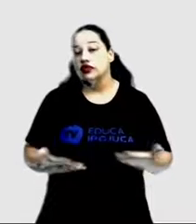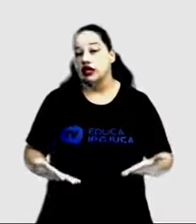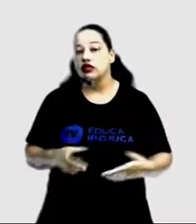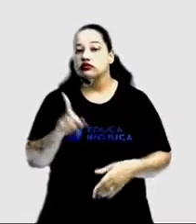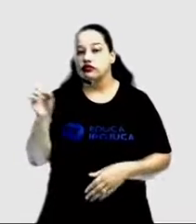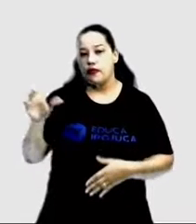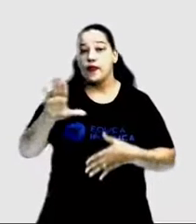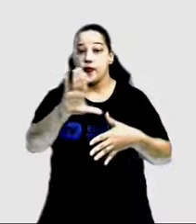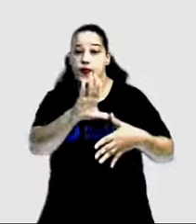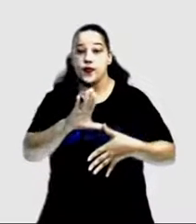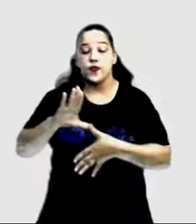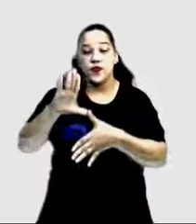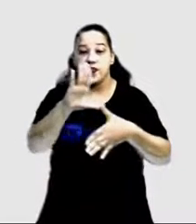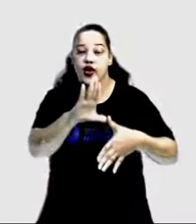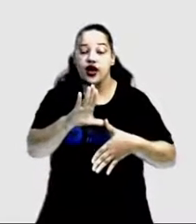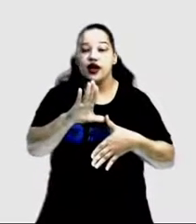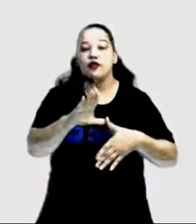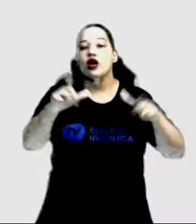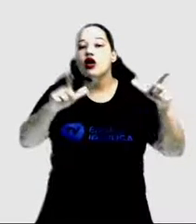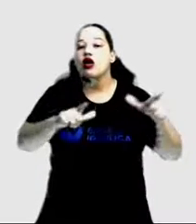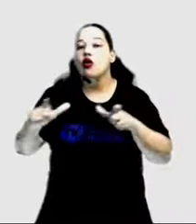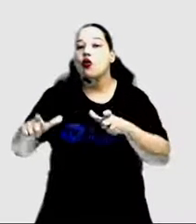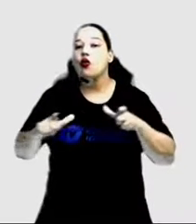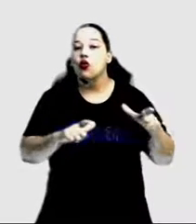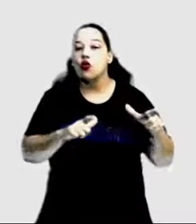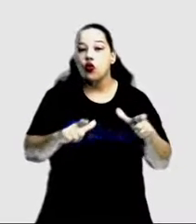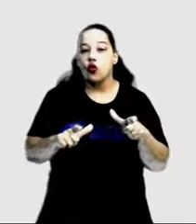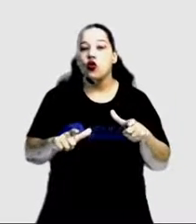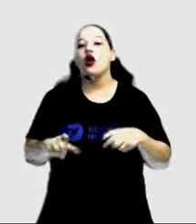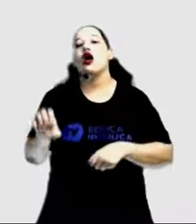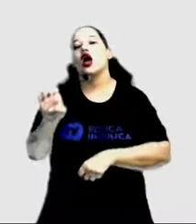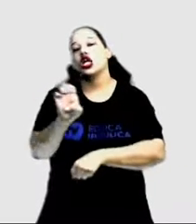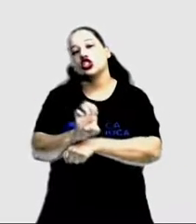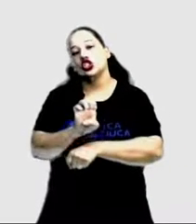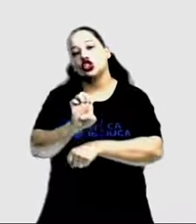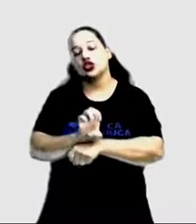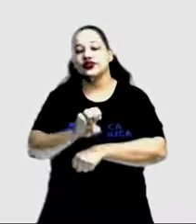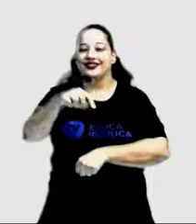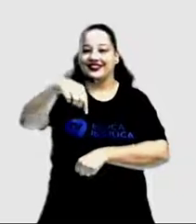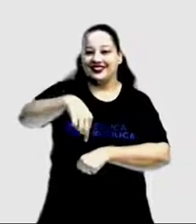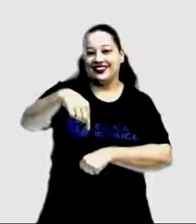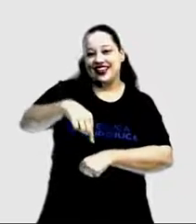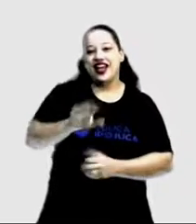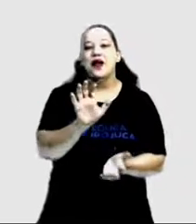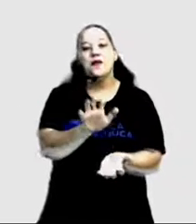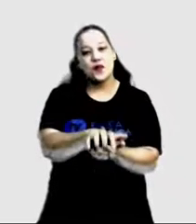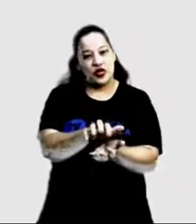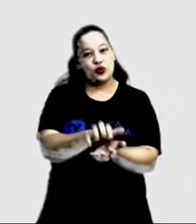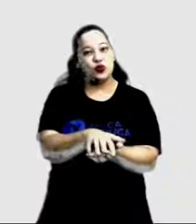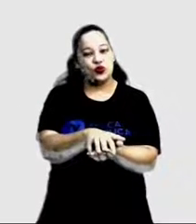Este mapa é do território do estado de Pernambuco.